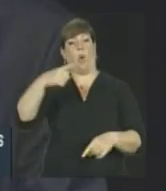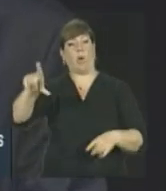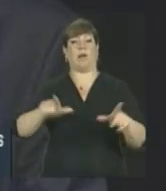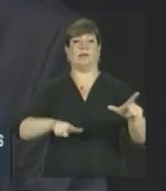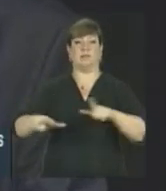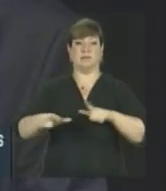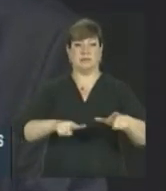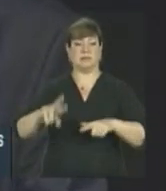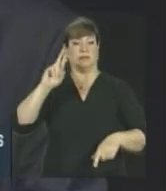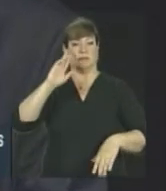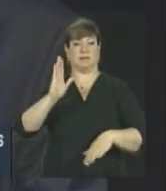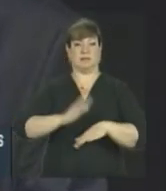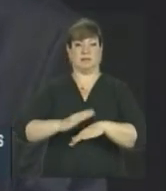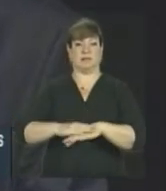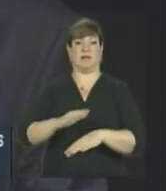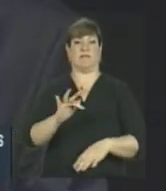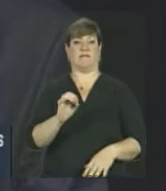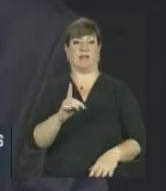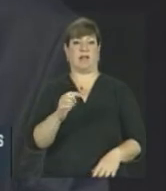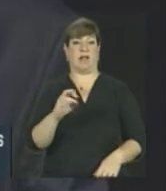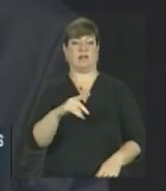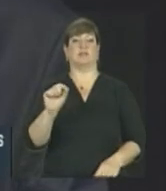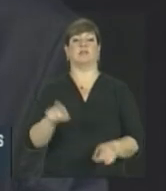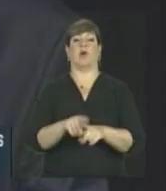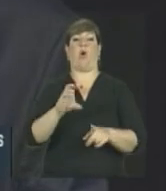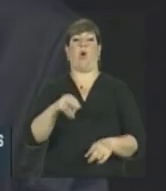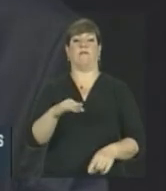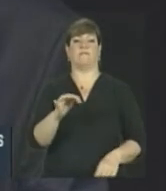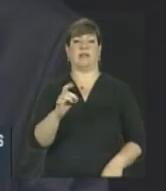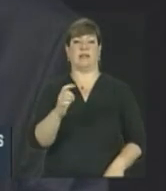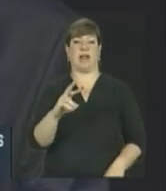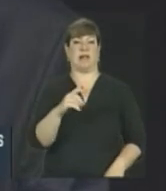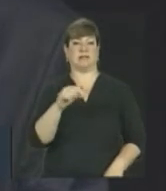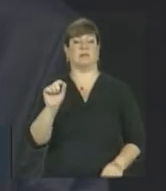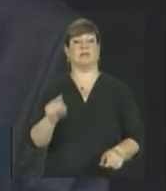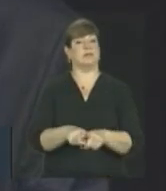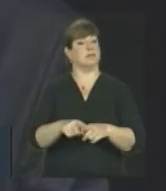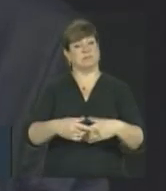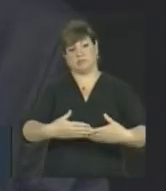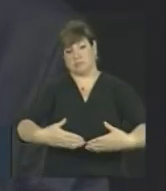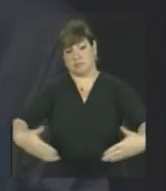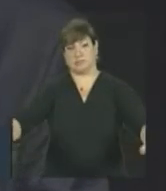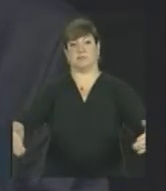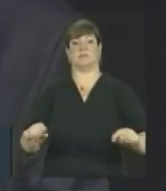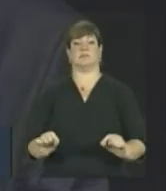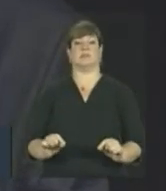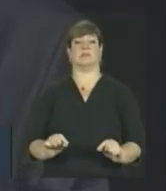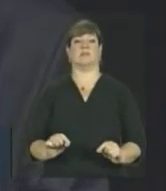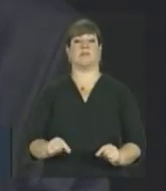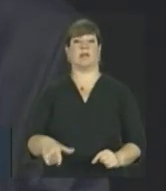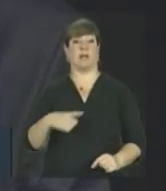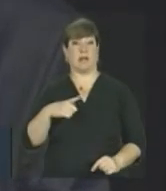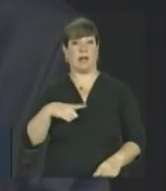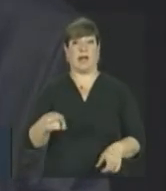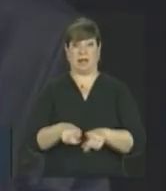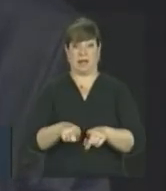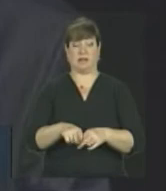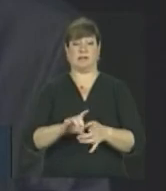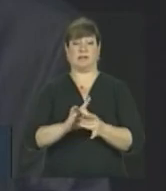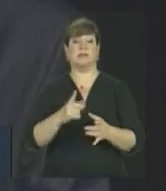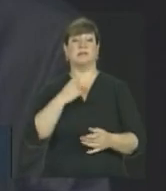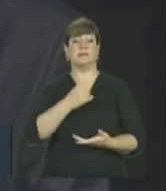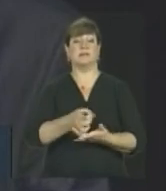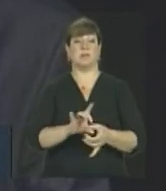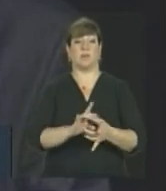atividades lideradas pelas federações, pelas confederações e assim por diante. Há uma disposição